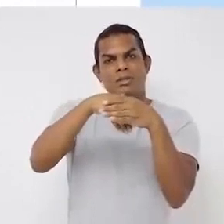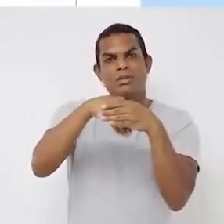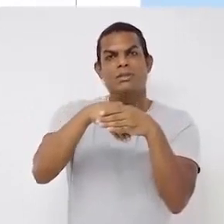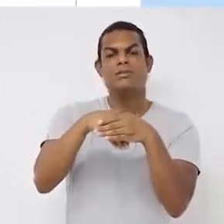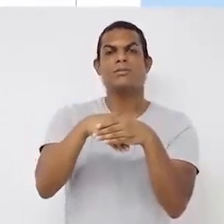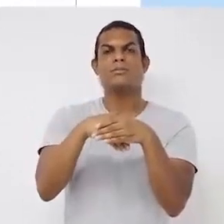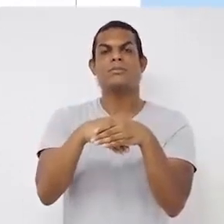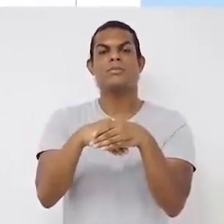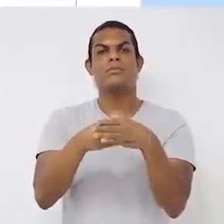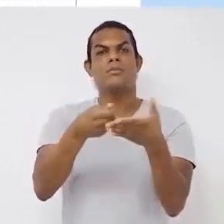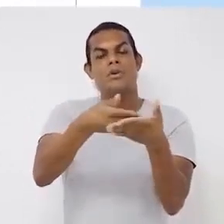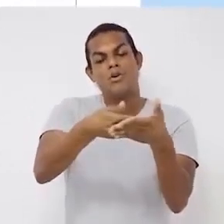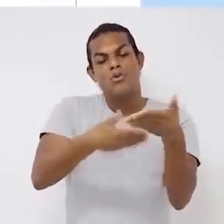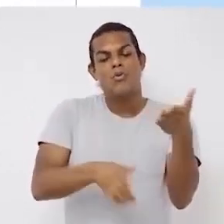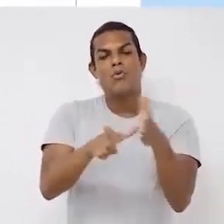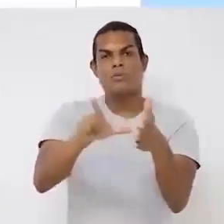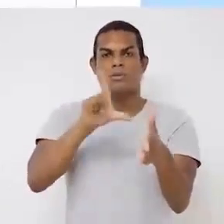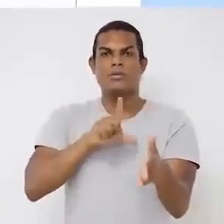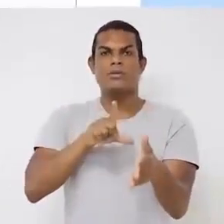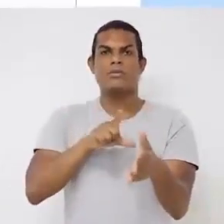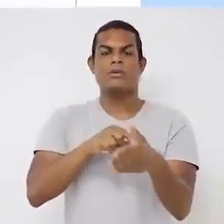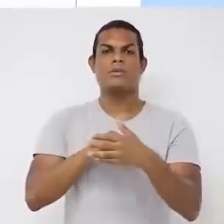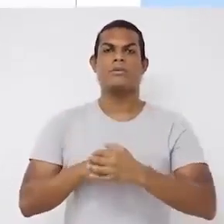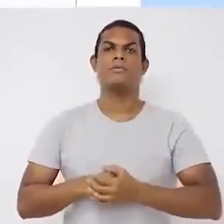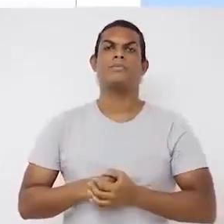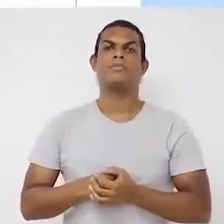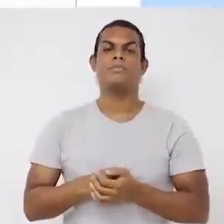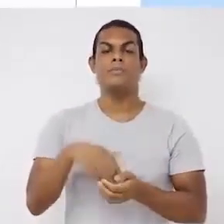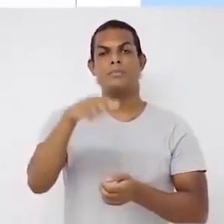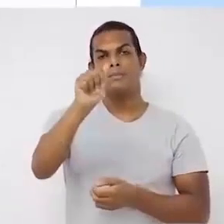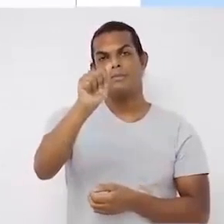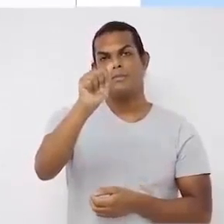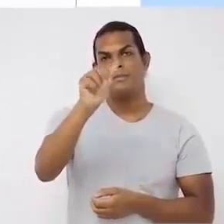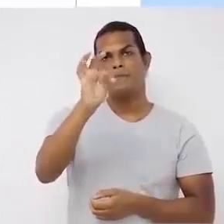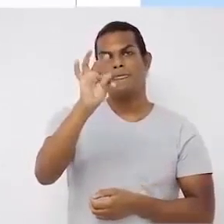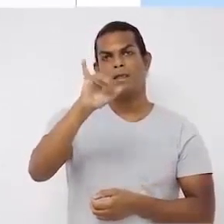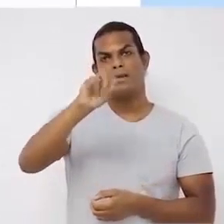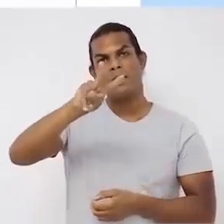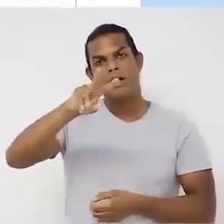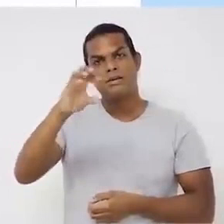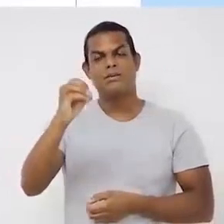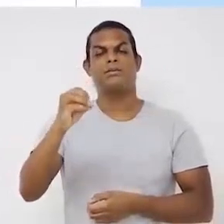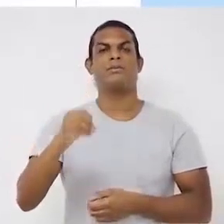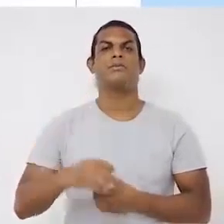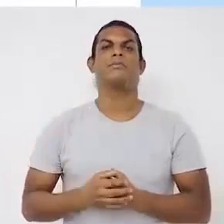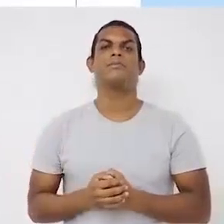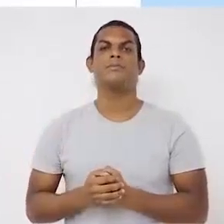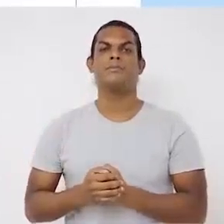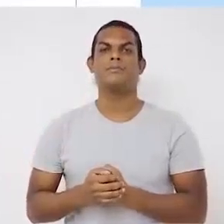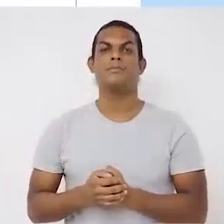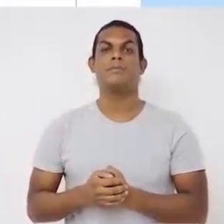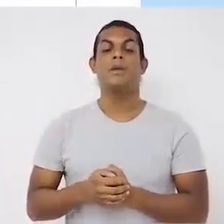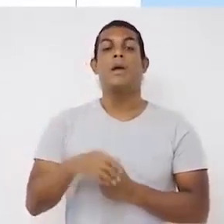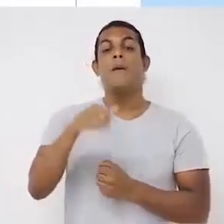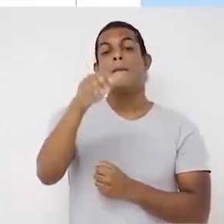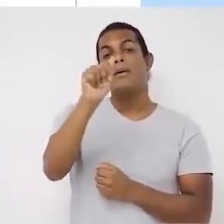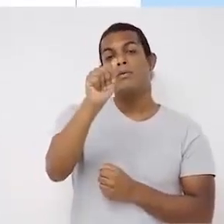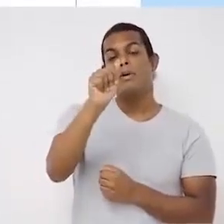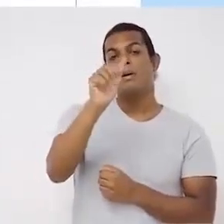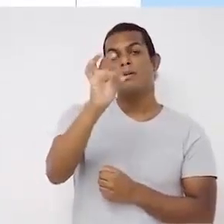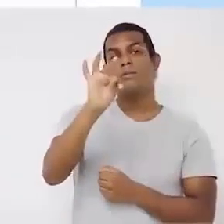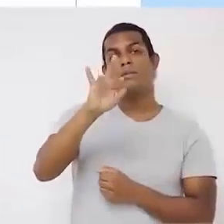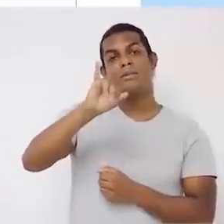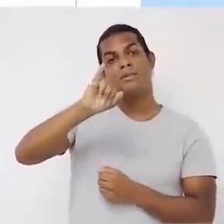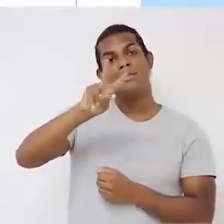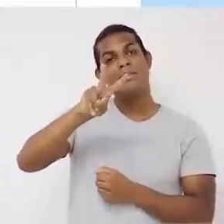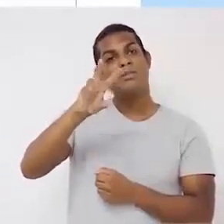despesas antecipadas dentro do nosso grupo ativo circulante. Para o ativo não circulante,